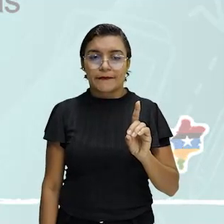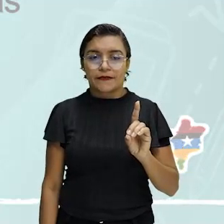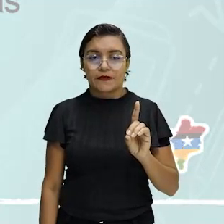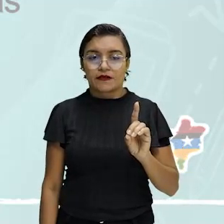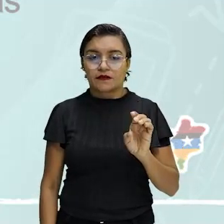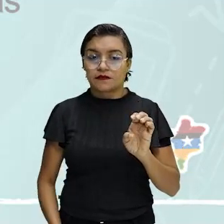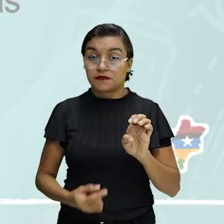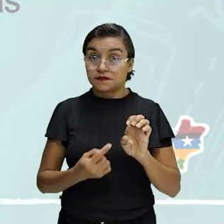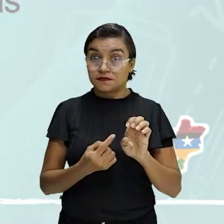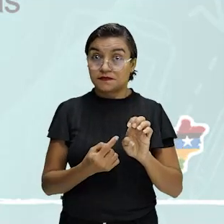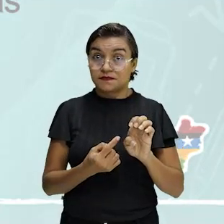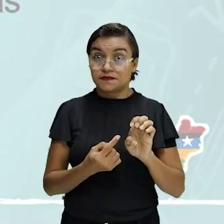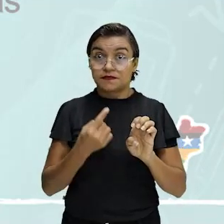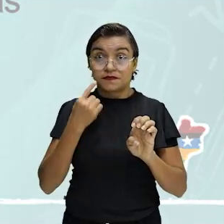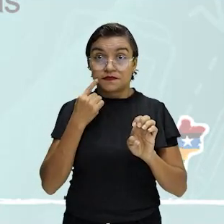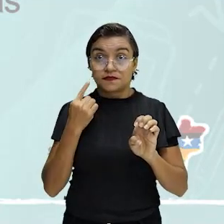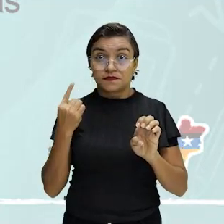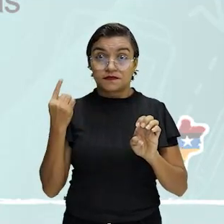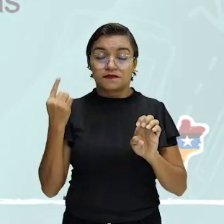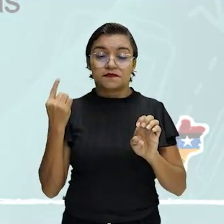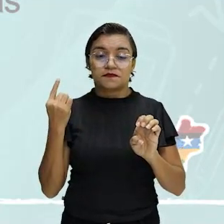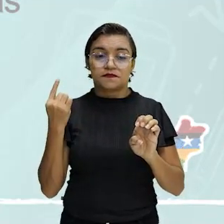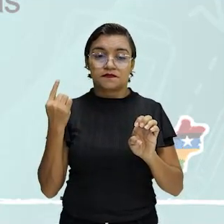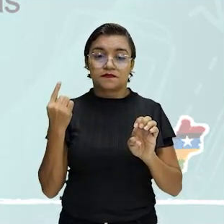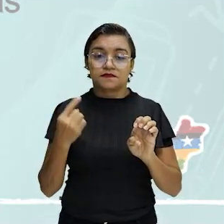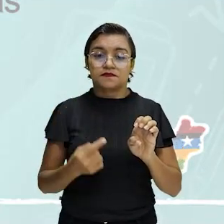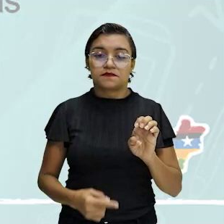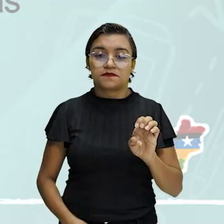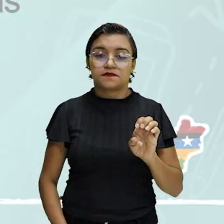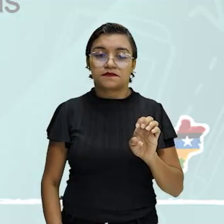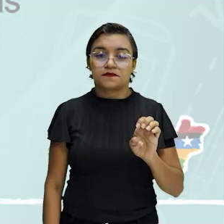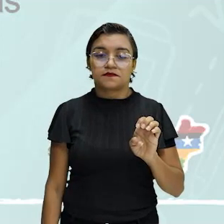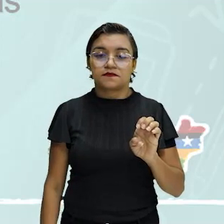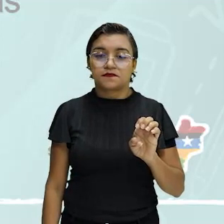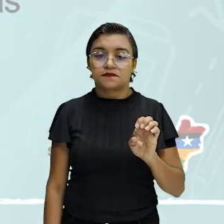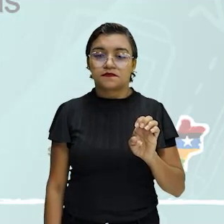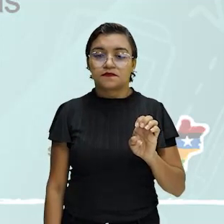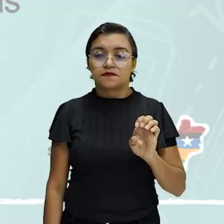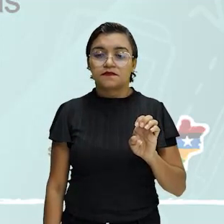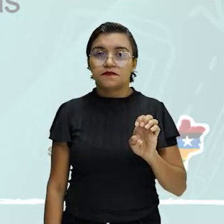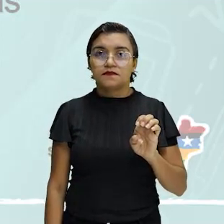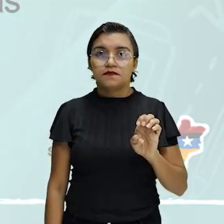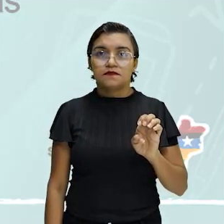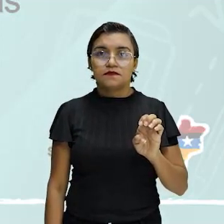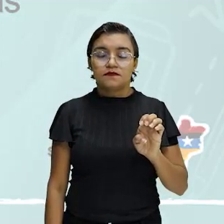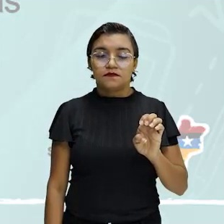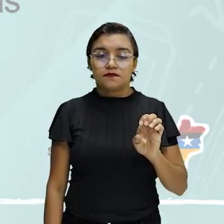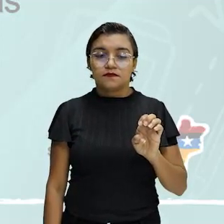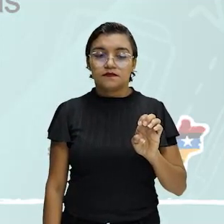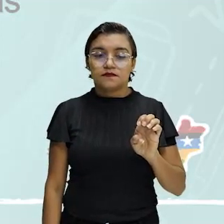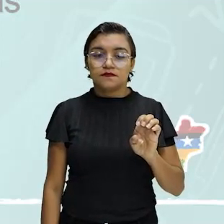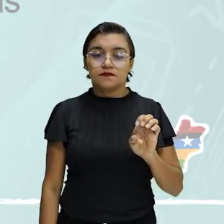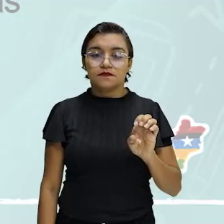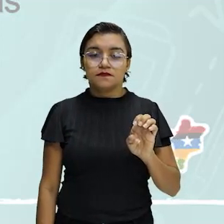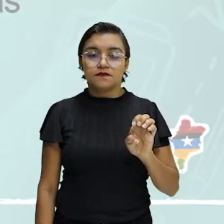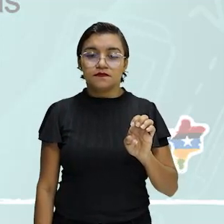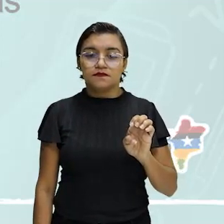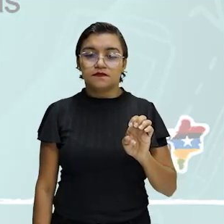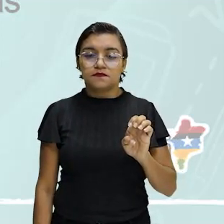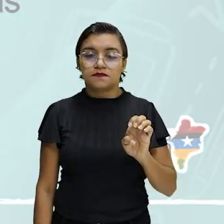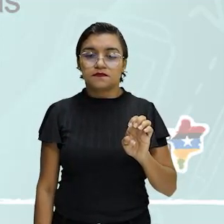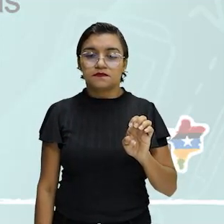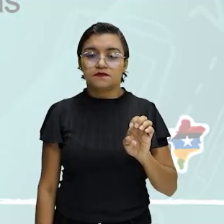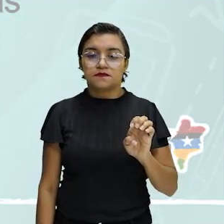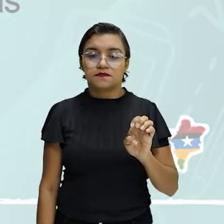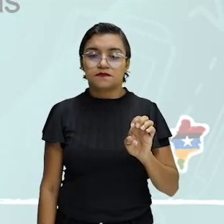desconhecidas. Letra E. Para que os e-mails sejam enviados, as pessoas o criam numa página específica chamada de provedor. Ou seja,